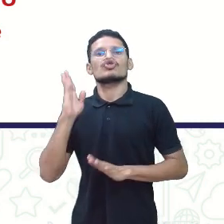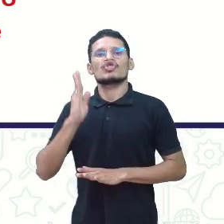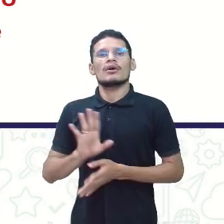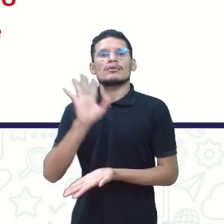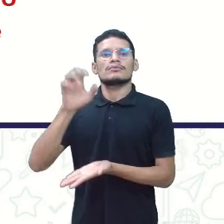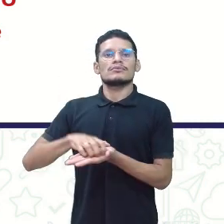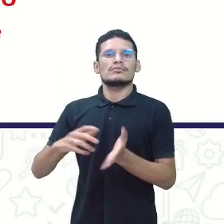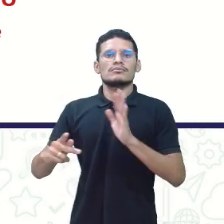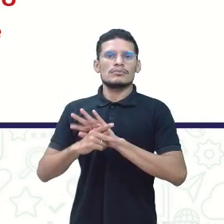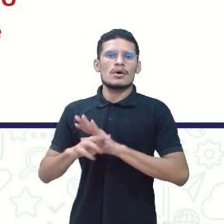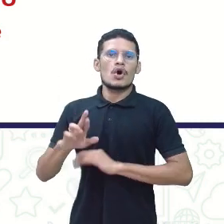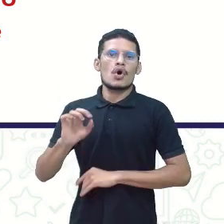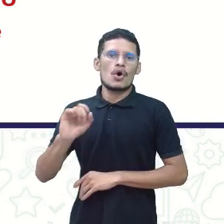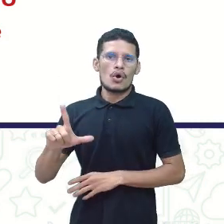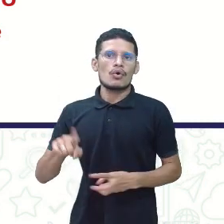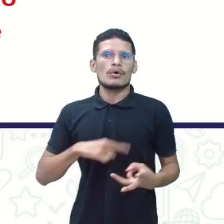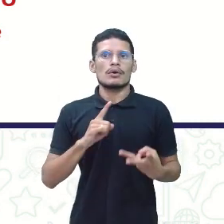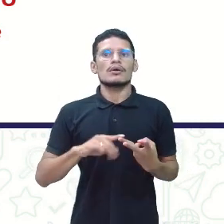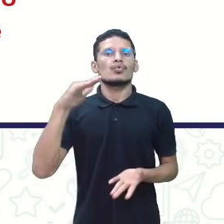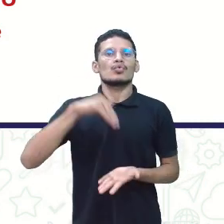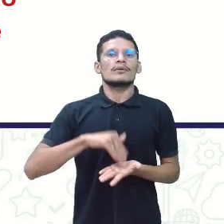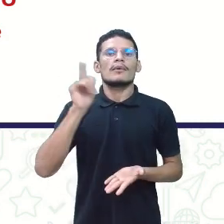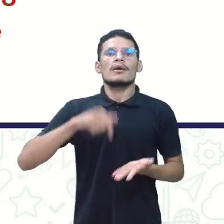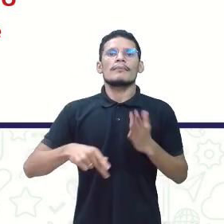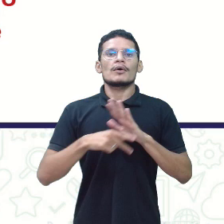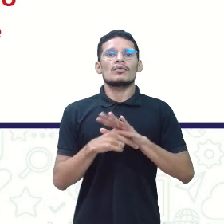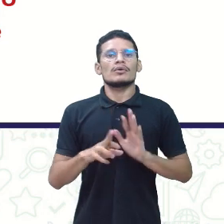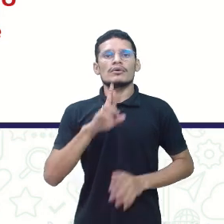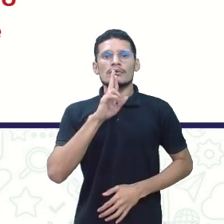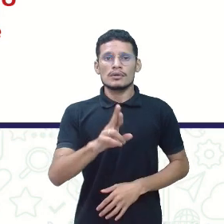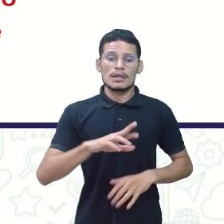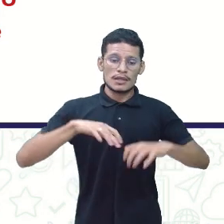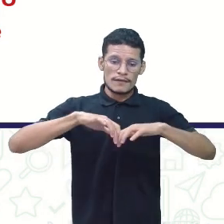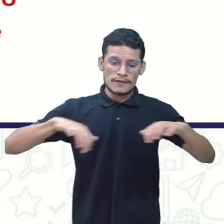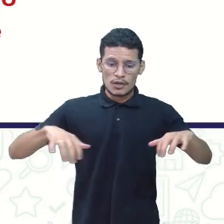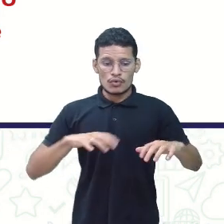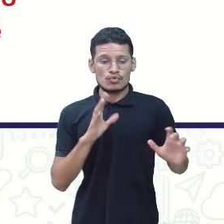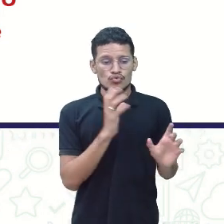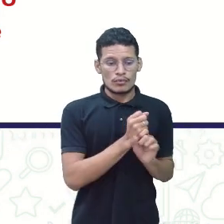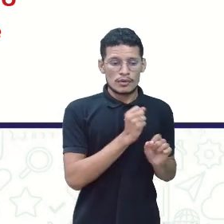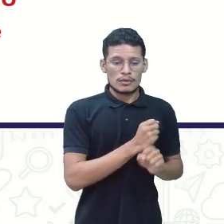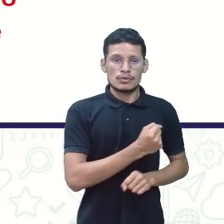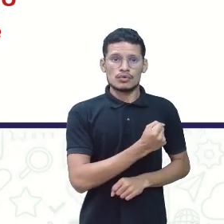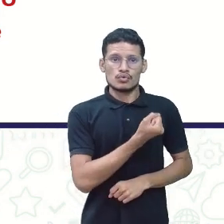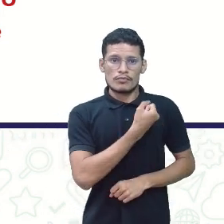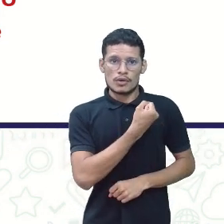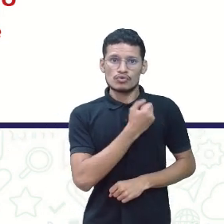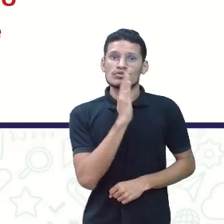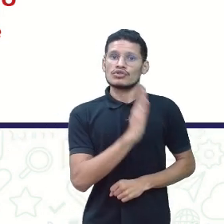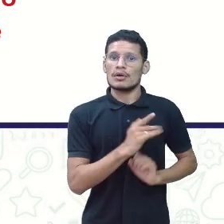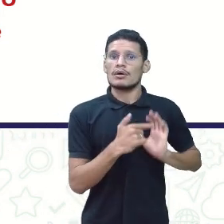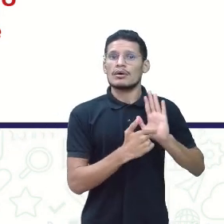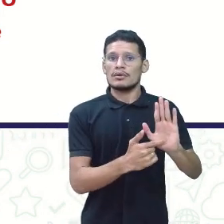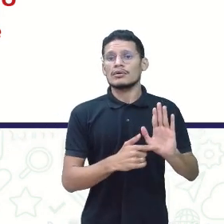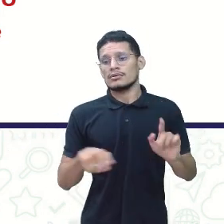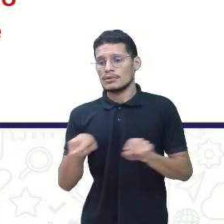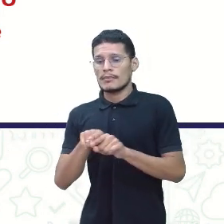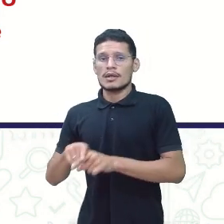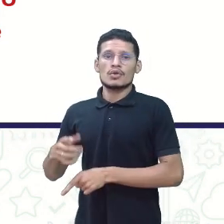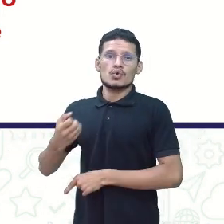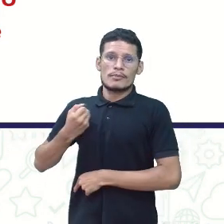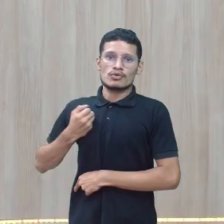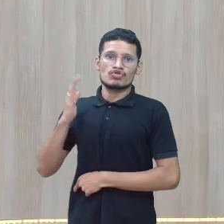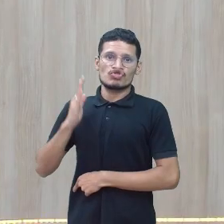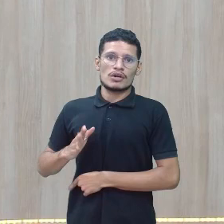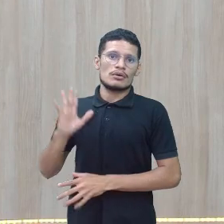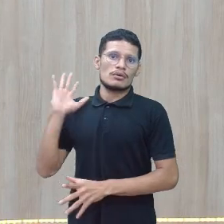no ROL. E a média aritmética é o resultado da divisão do somatório dos números dados pela quantidade de números